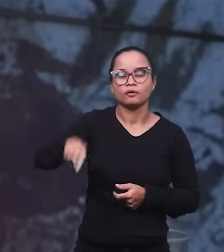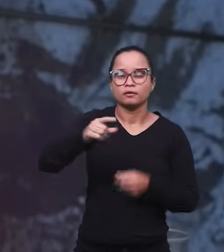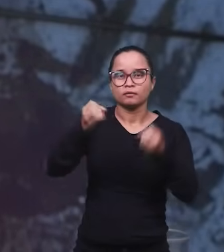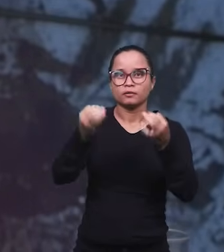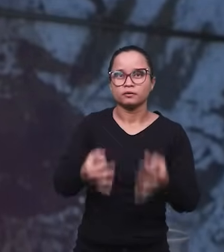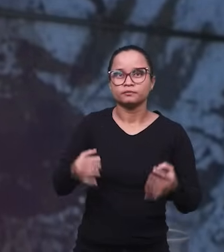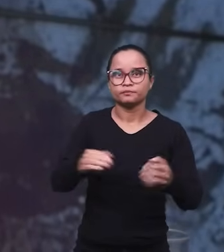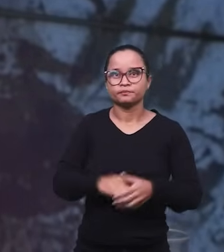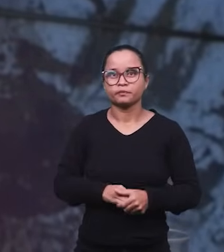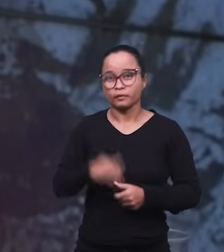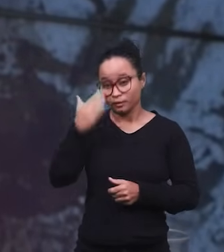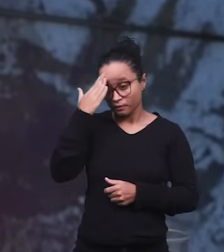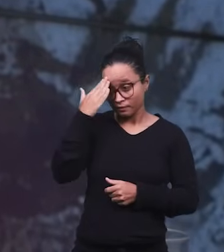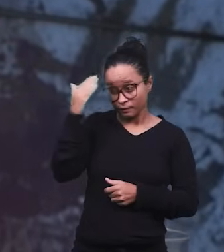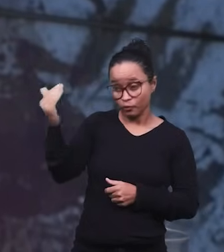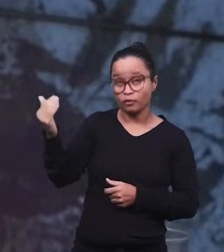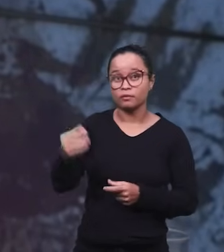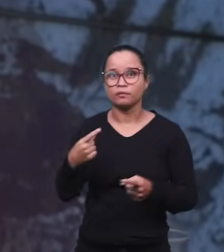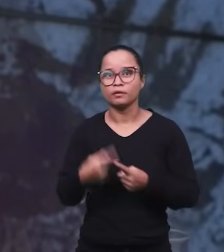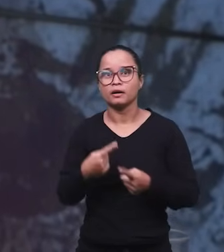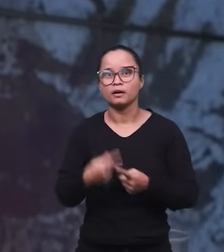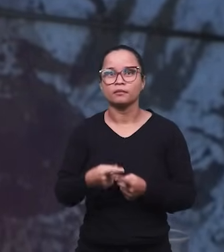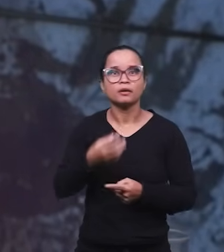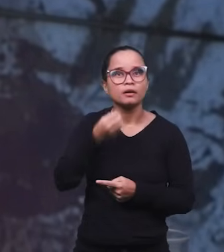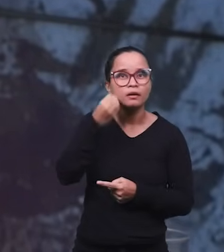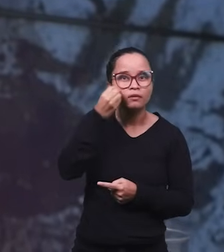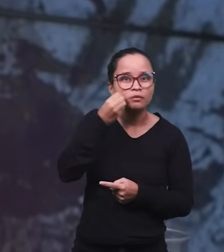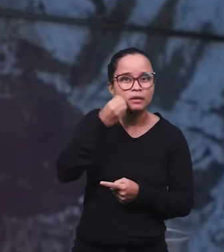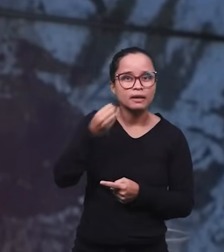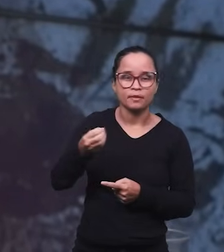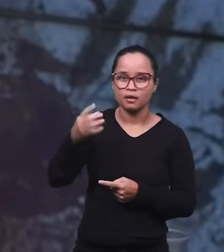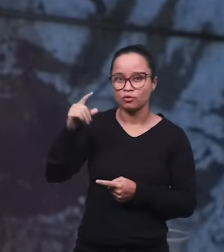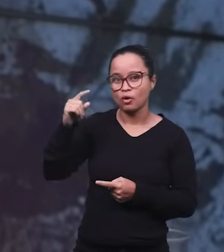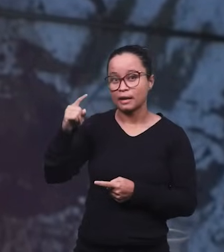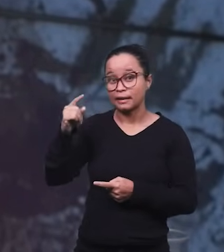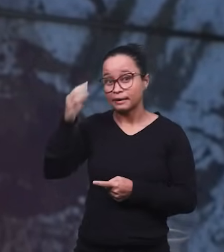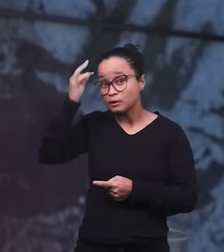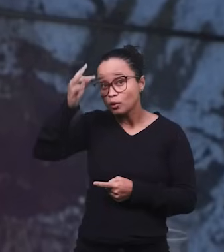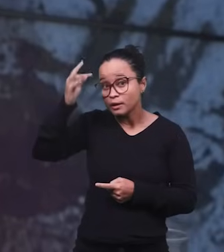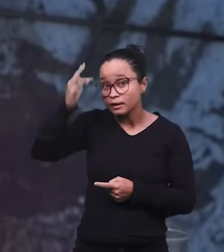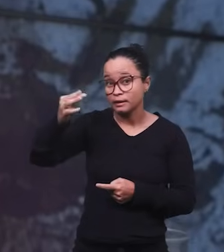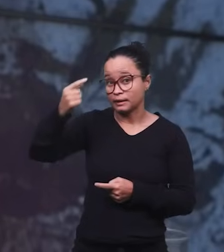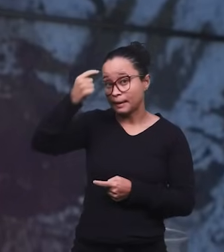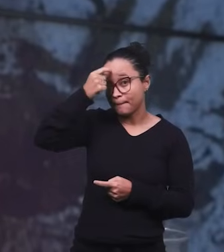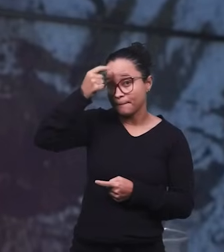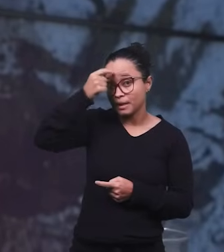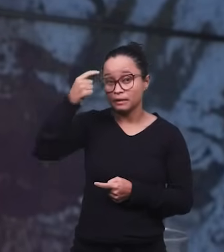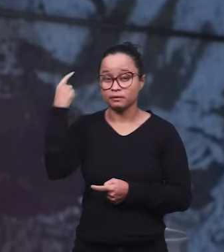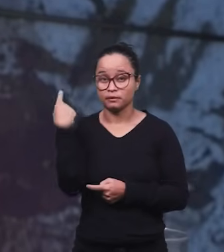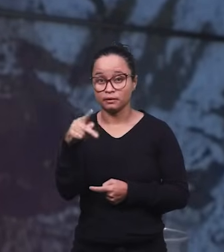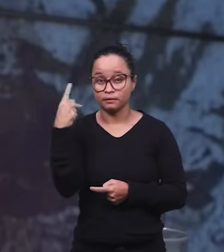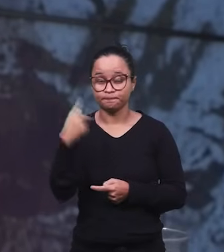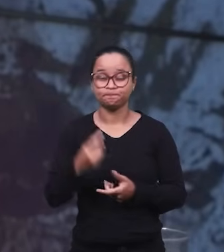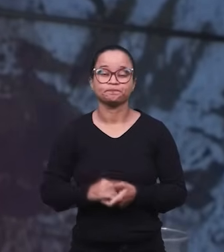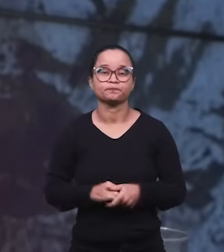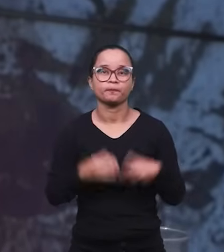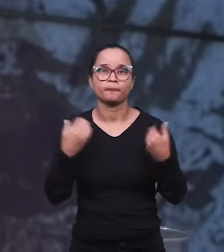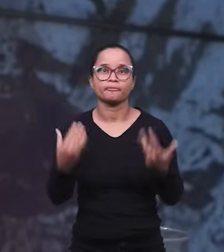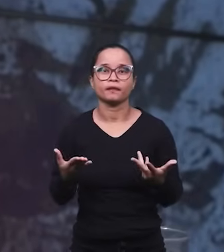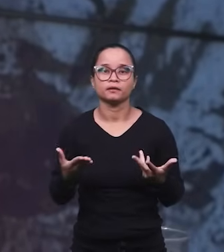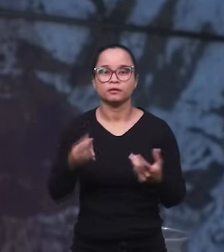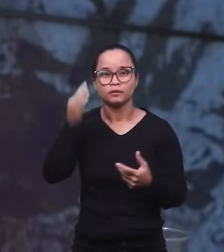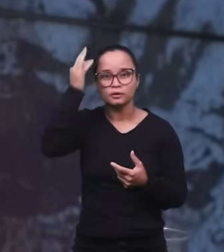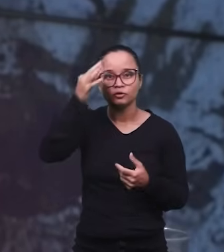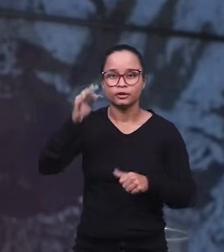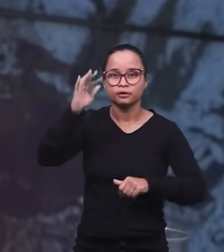muito famoso pela questão de os seus experimentos mentais. Então, para a questão da teoria